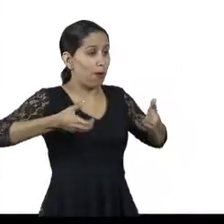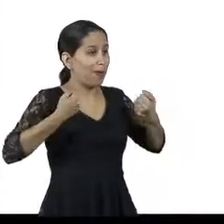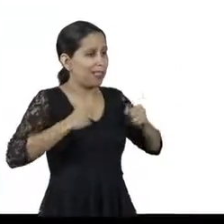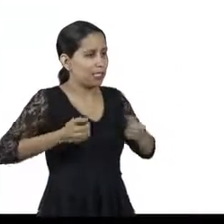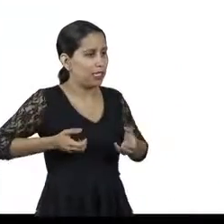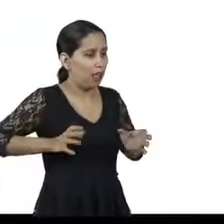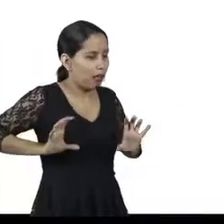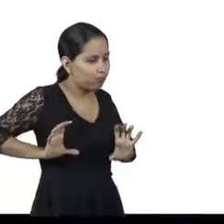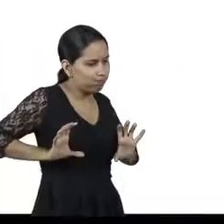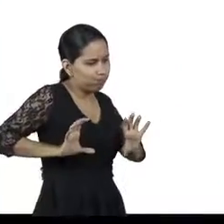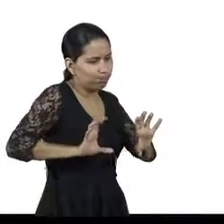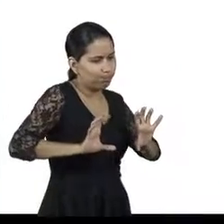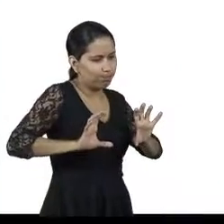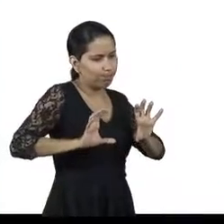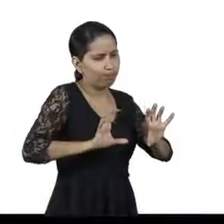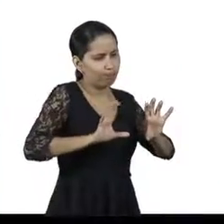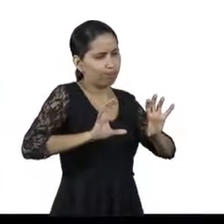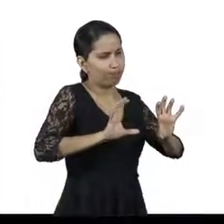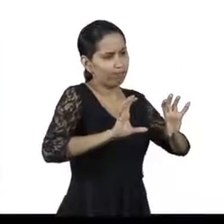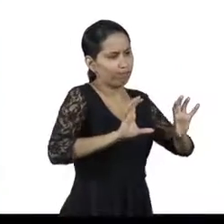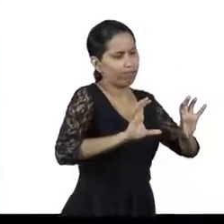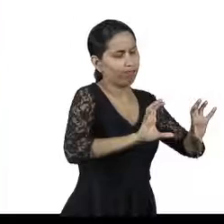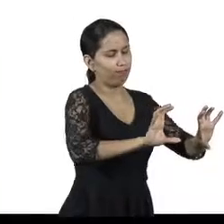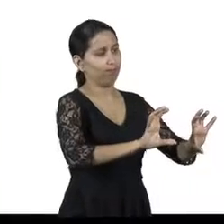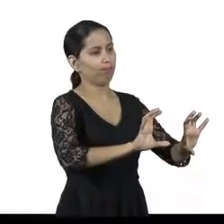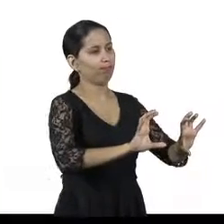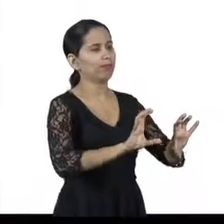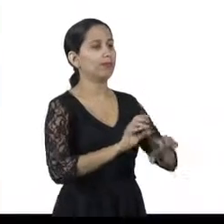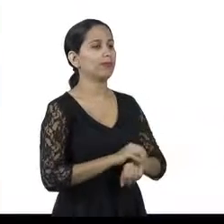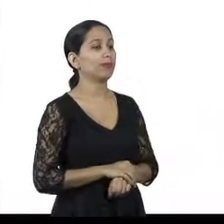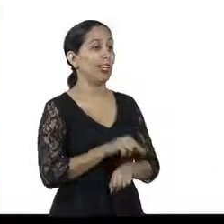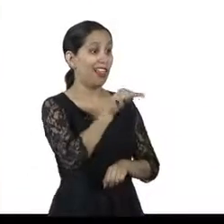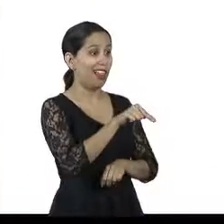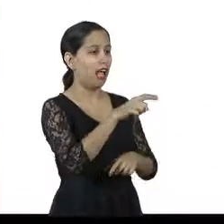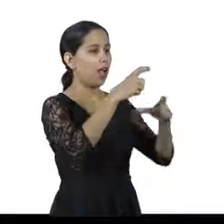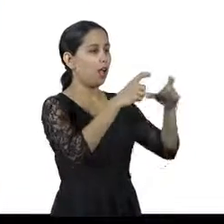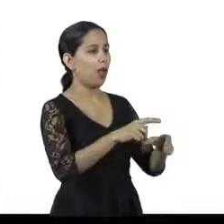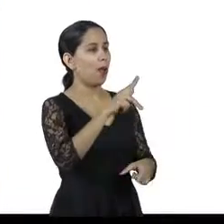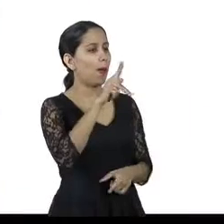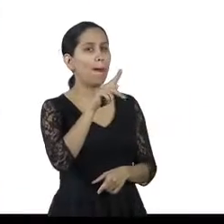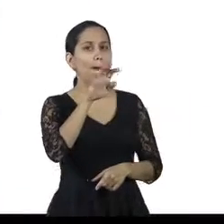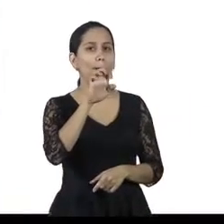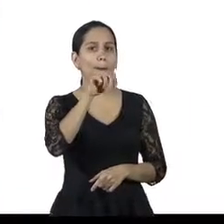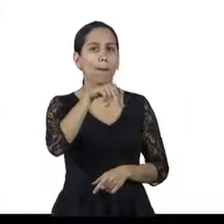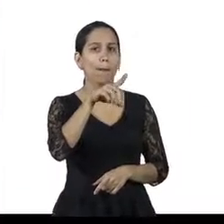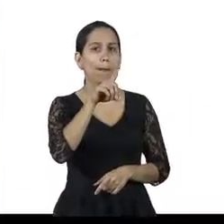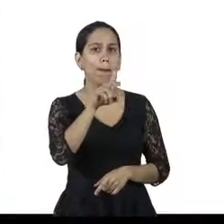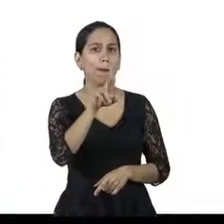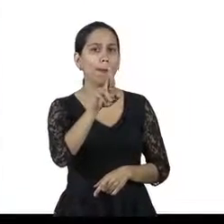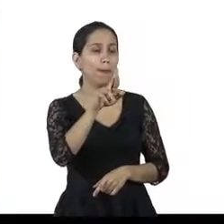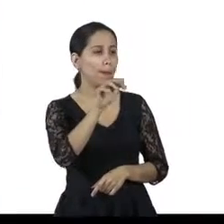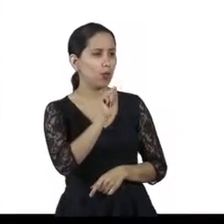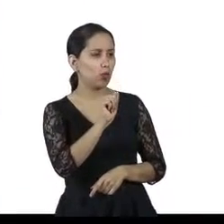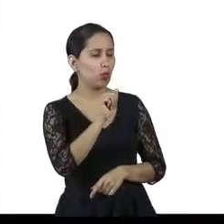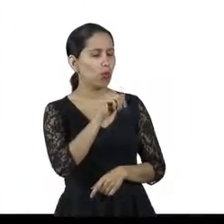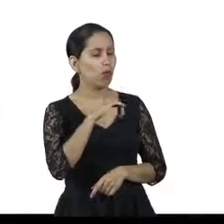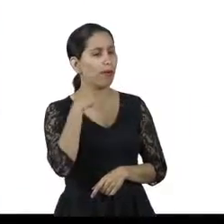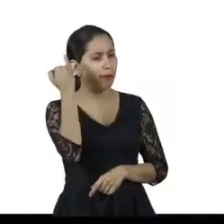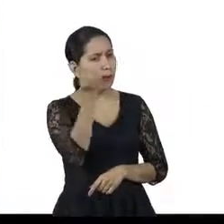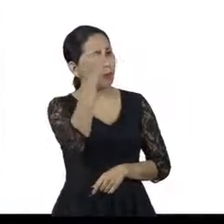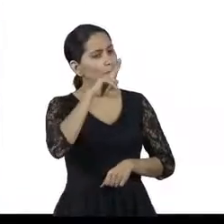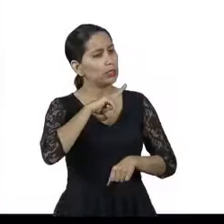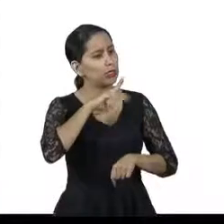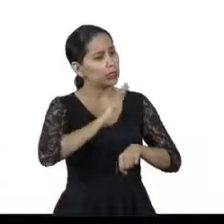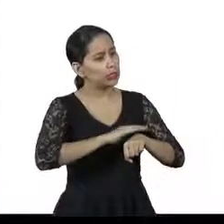esteira transportadora, que vai direcioná-las para a pendura. Muito importante nesse setor é realizar as